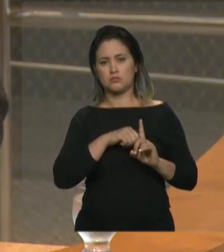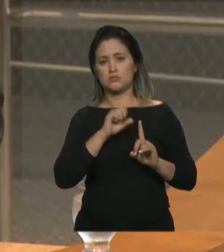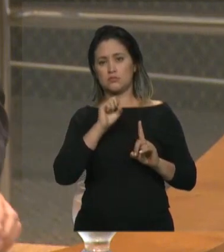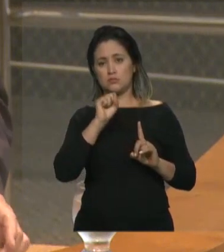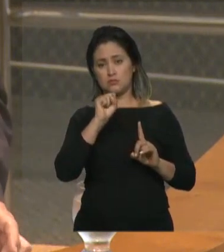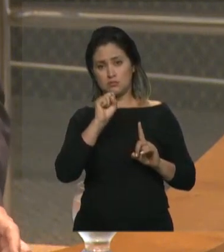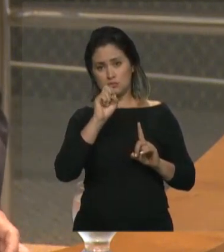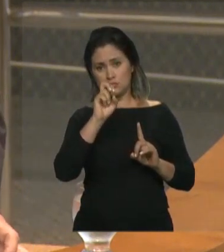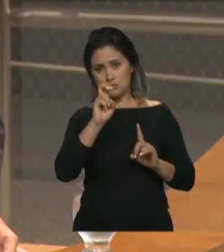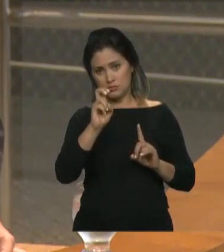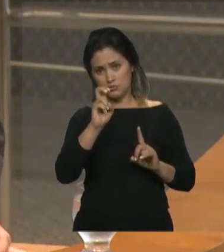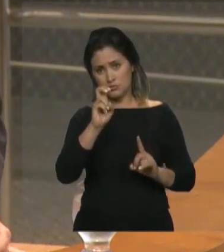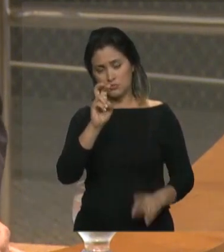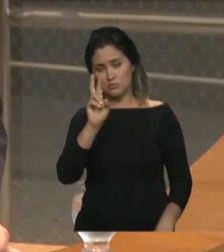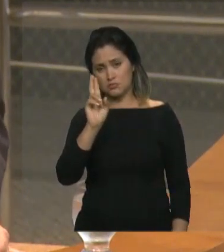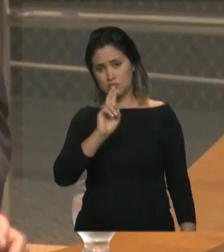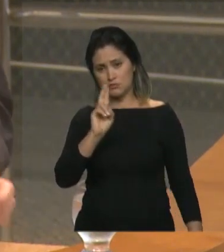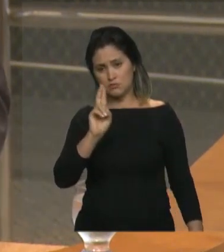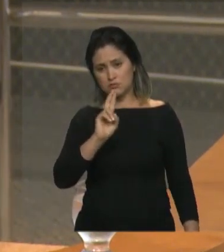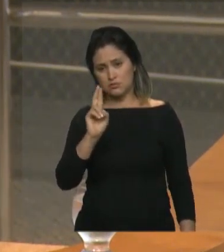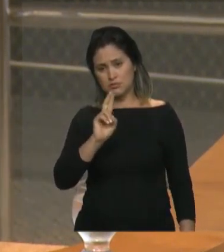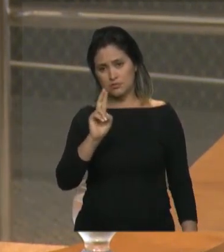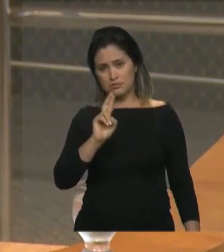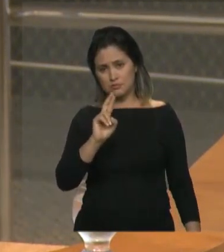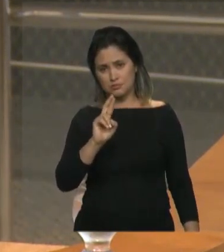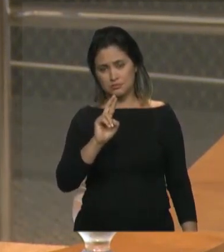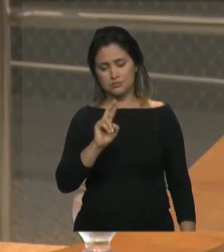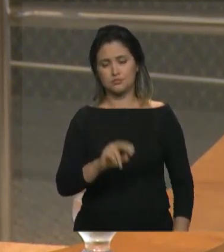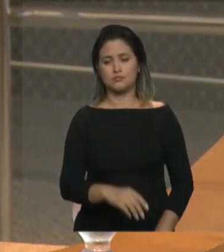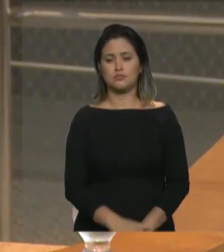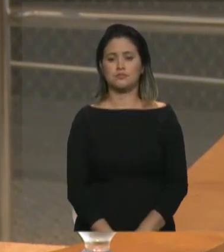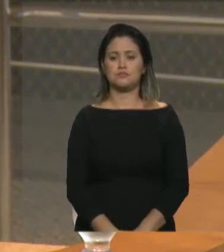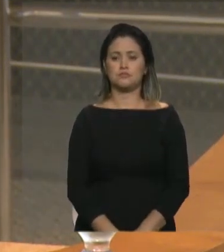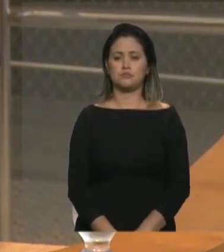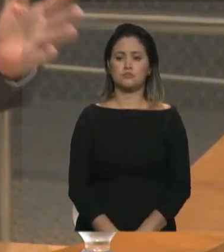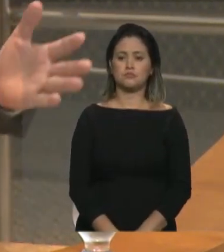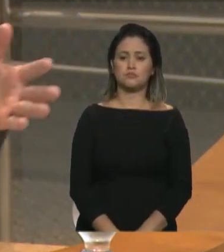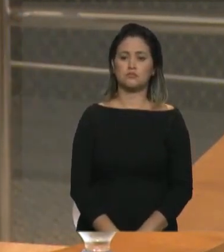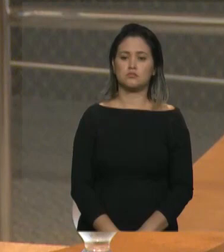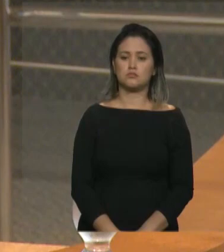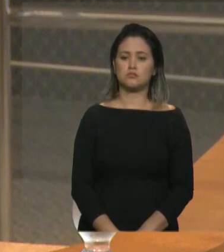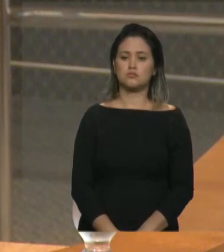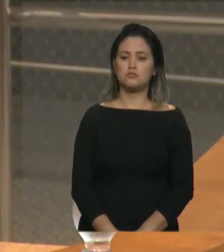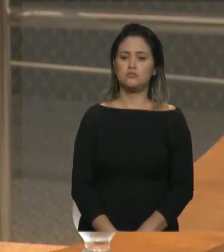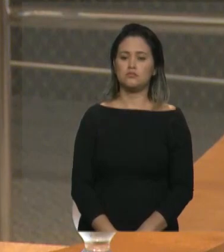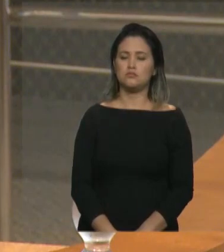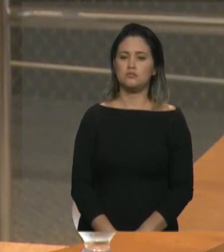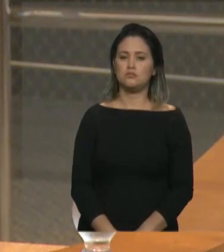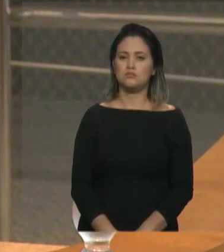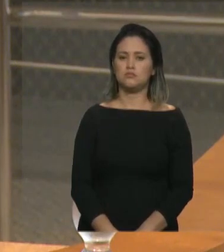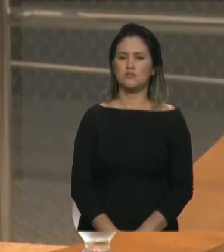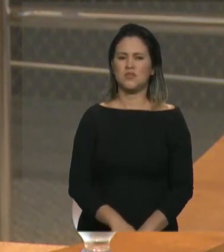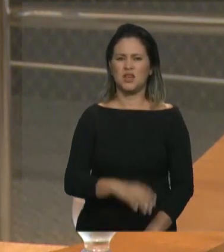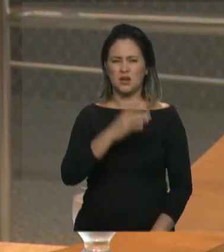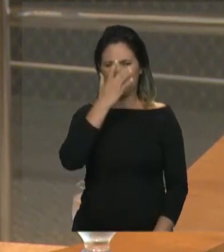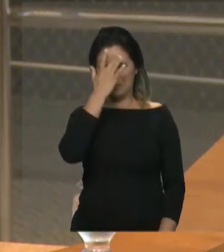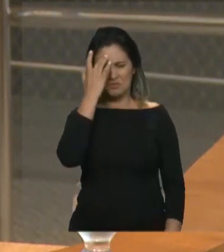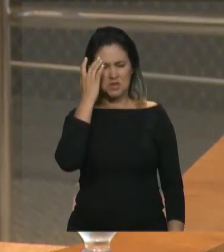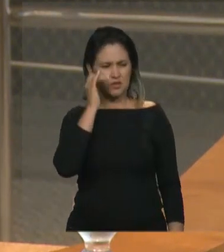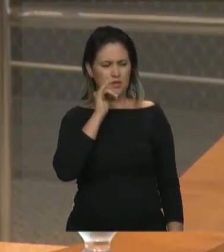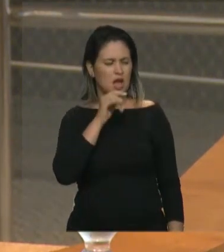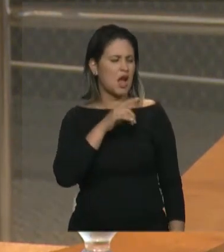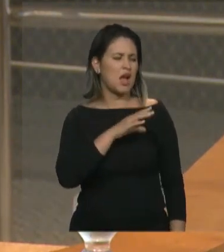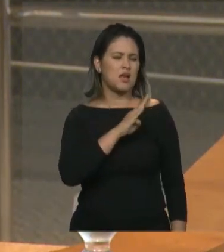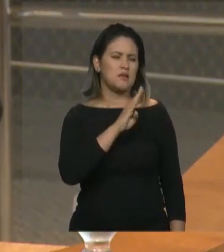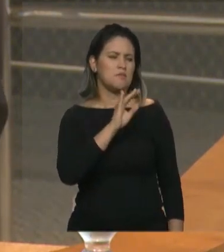12,5%. E, para tristeza minha, eu vi aqui alguém dizendo que os dados do IBGE não retratam a realidade.